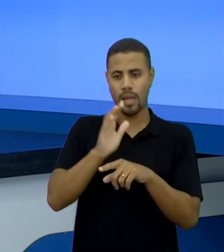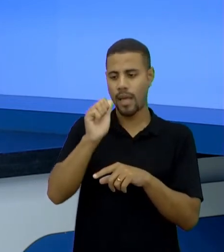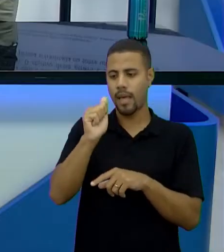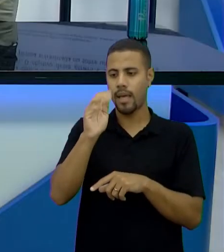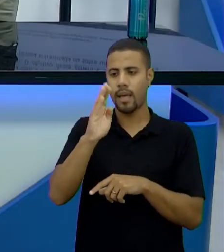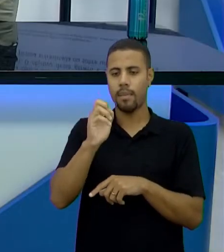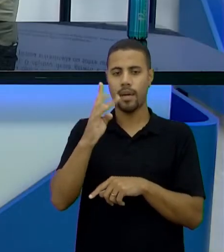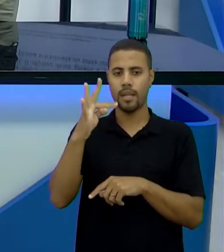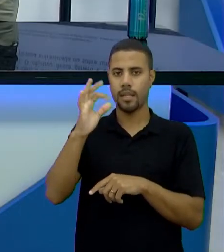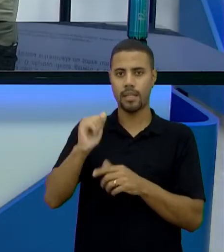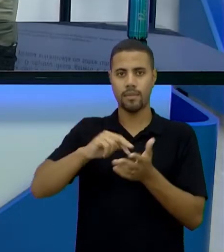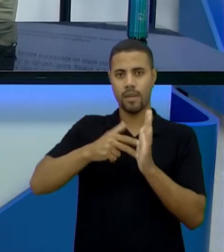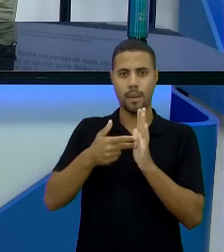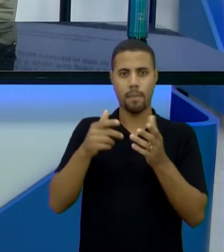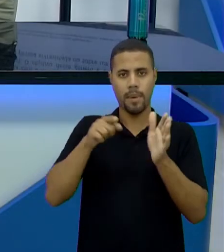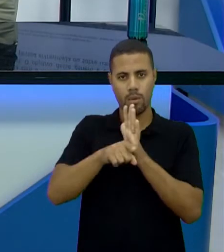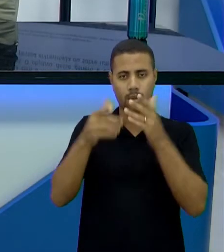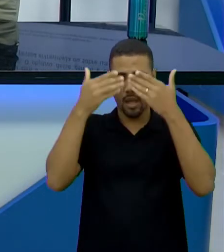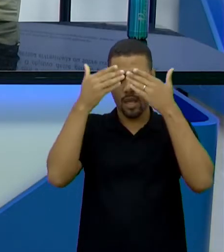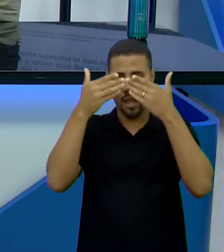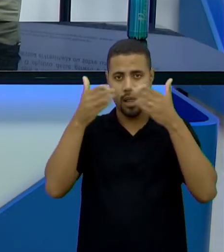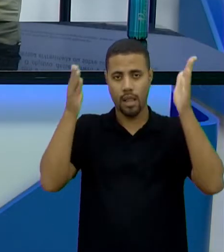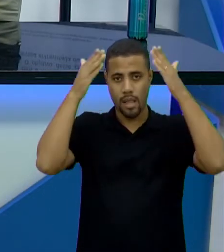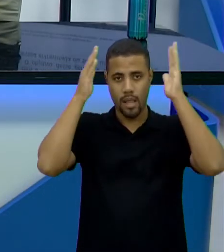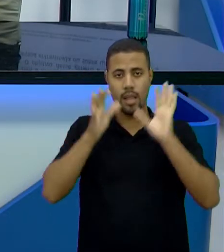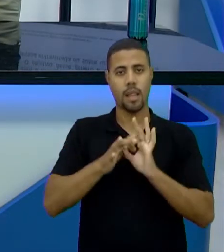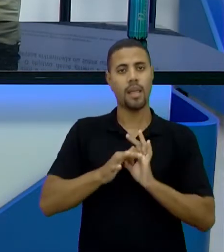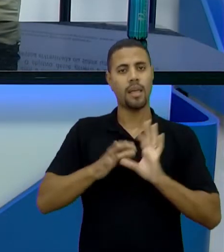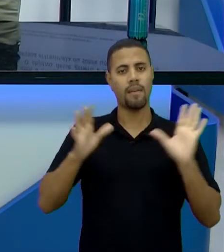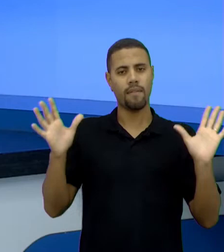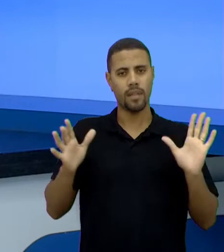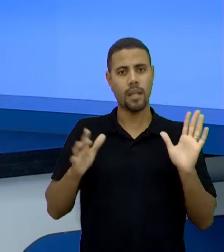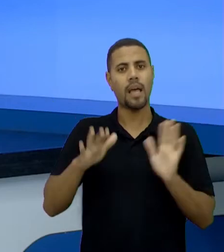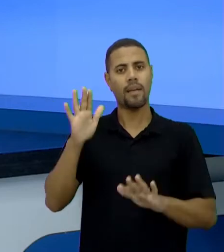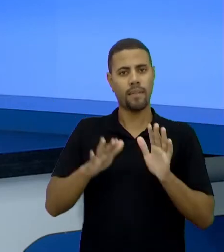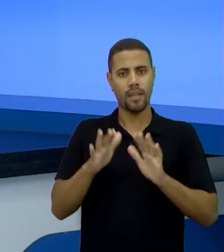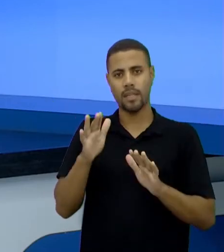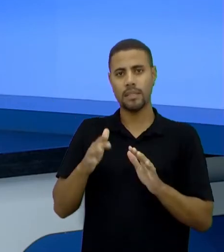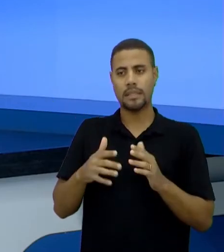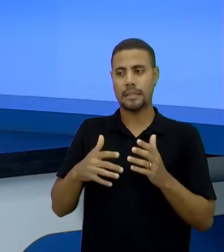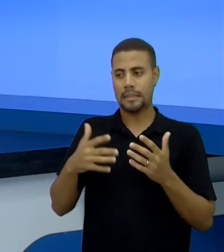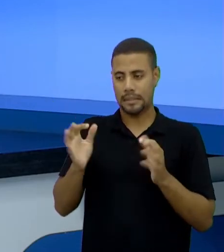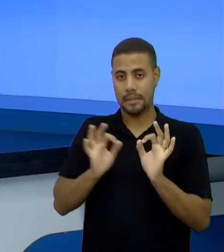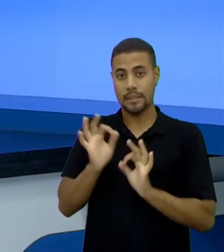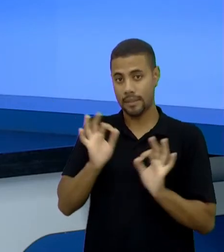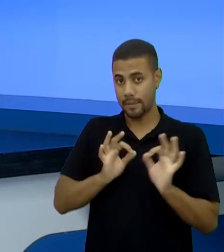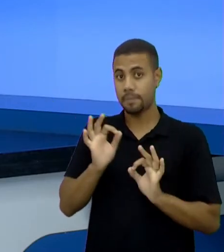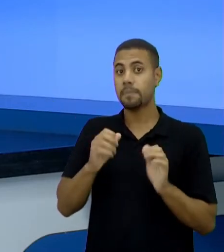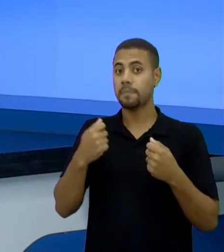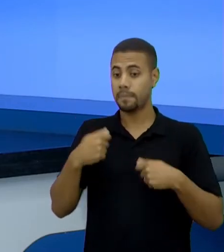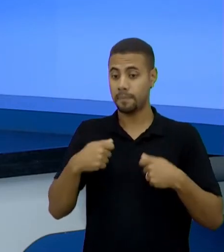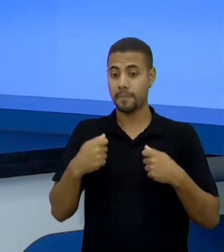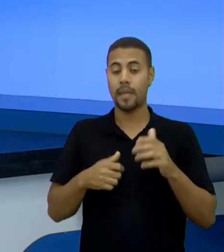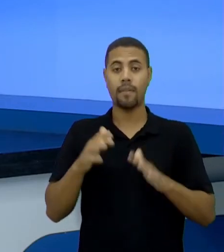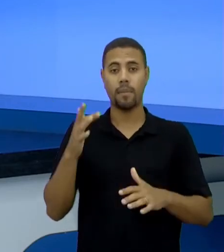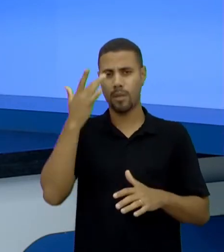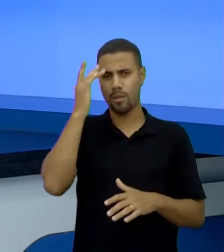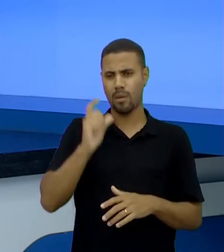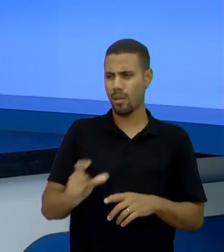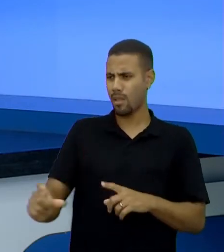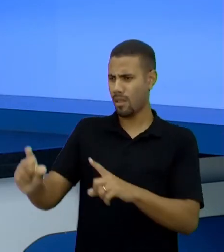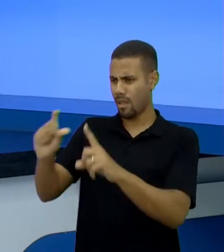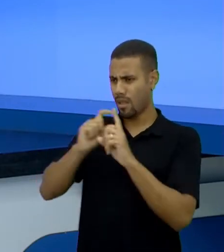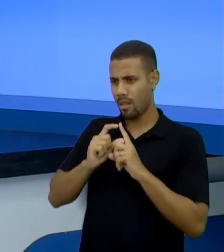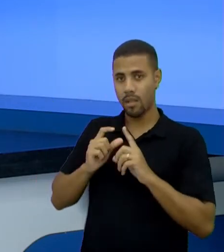Elaine colocou também aí na anterior, de fazer uma pergunta aberta, traz isso. Então, a gente tem que estar preparado também, né? Para ouvir, de repente, algo que